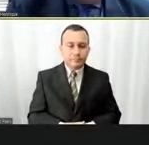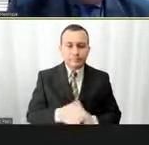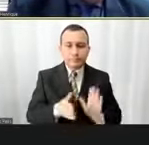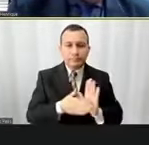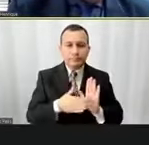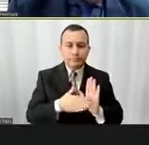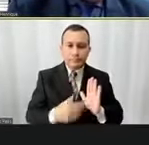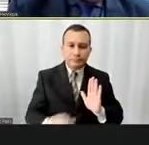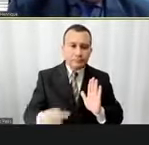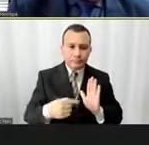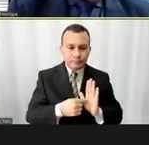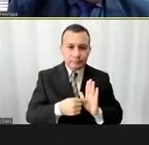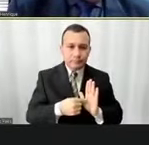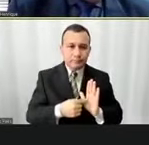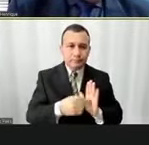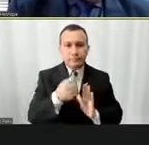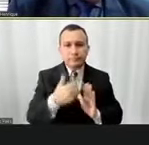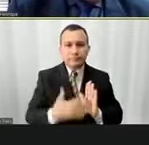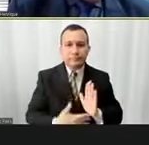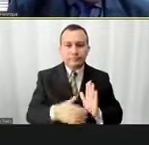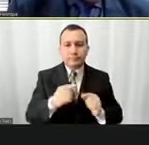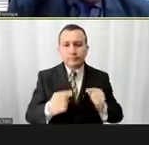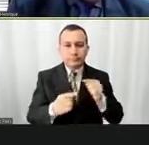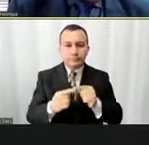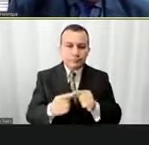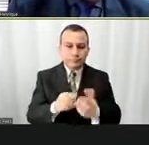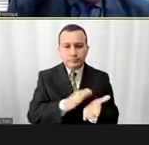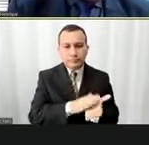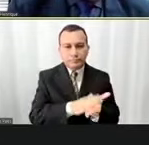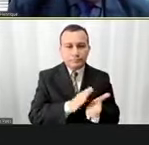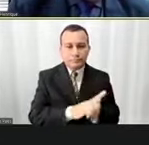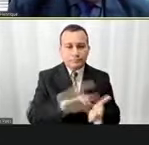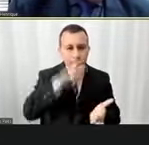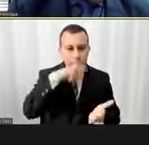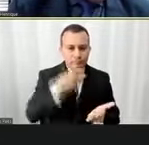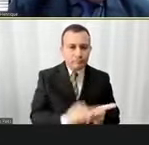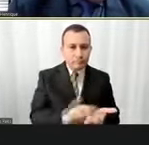propositura visa essencialmente parabenizar e reconhecer os